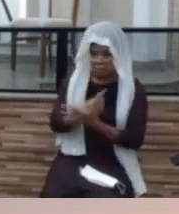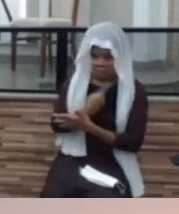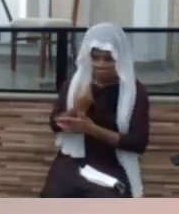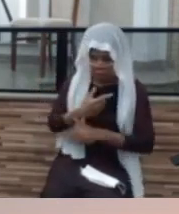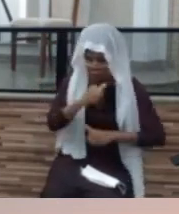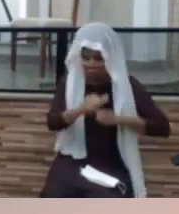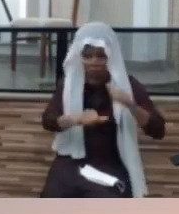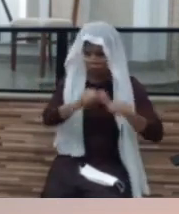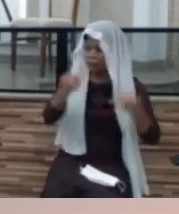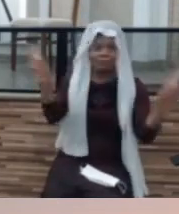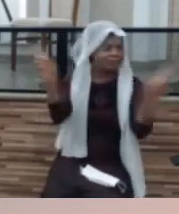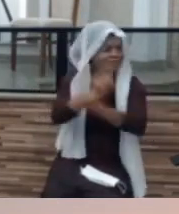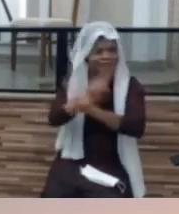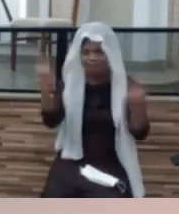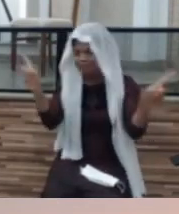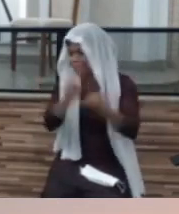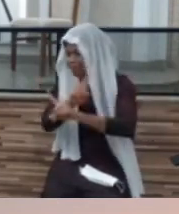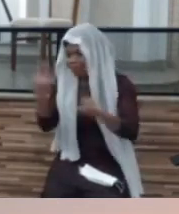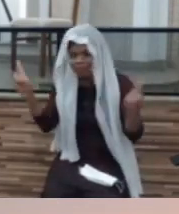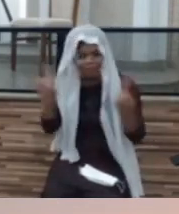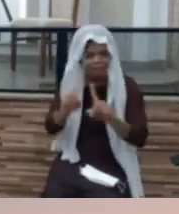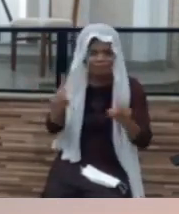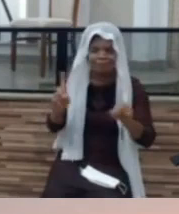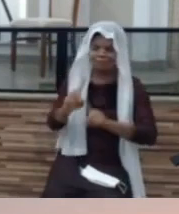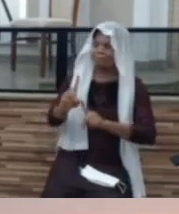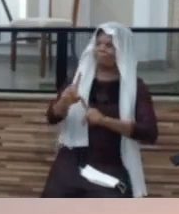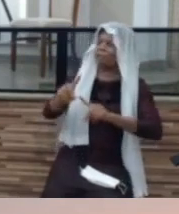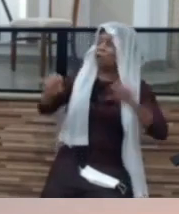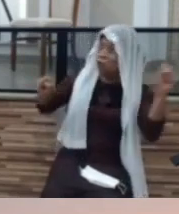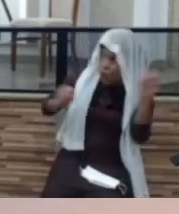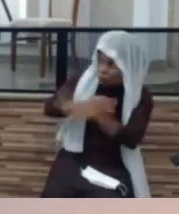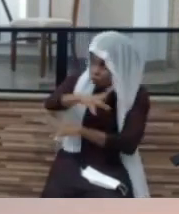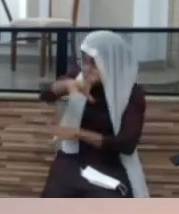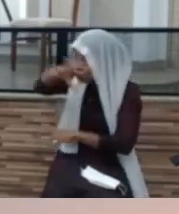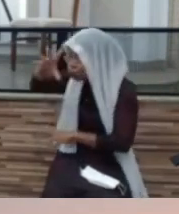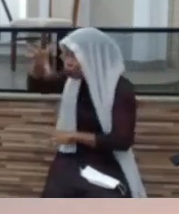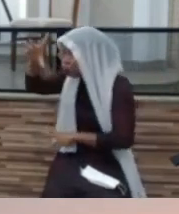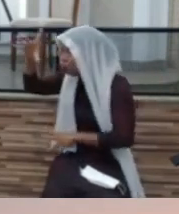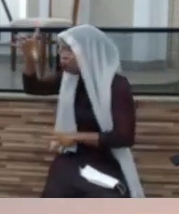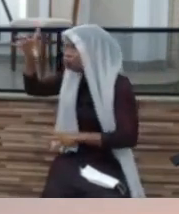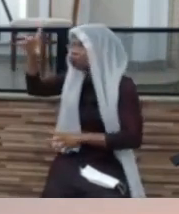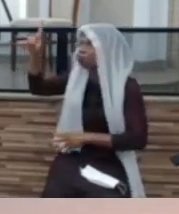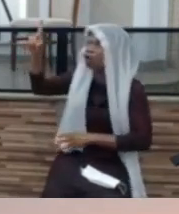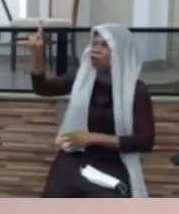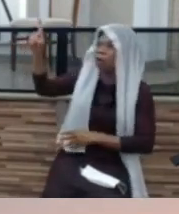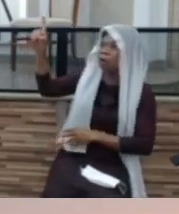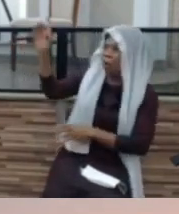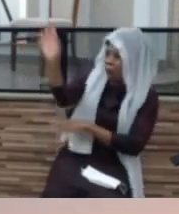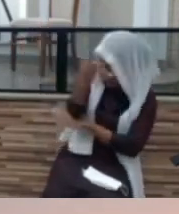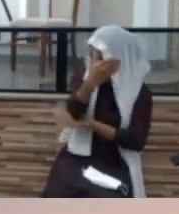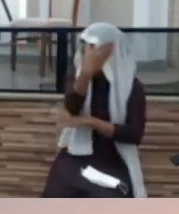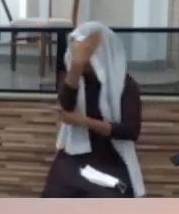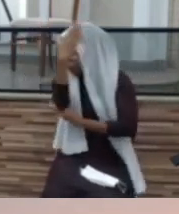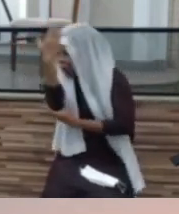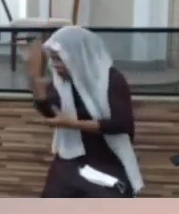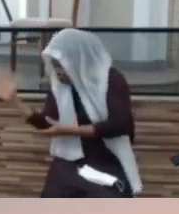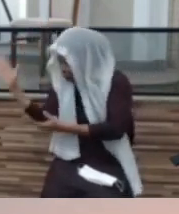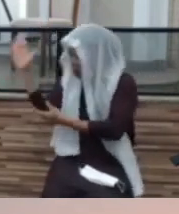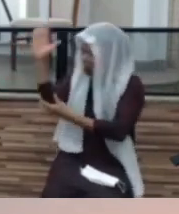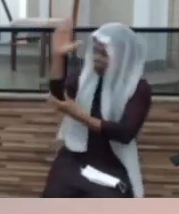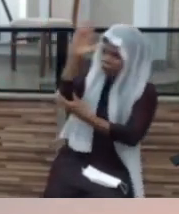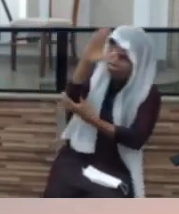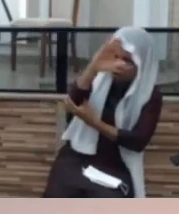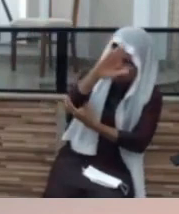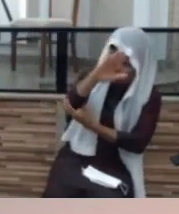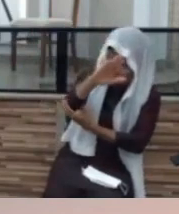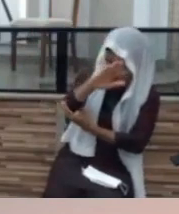pensamento está como âncora segura e firme lá no reino da glória de Deus. Eu balanço para o lado. lado, eu balanço para o outro, mas o diabo não me